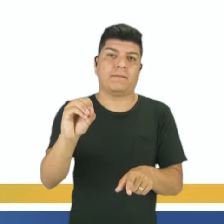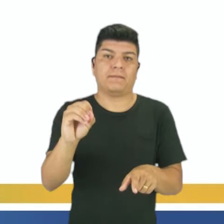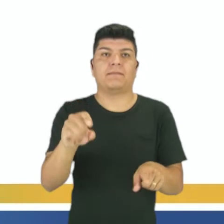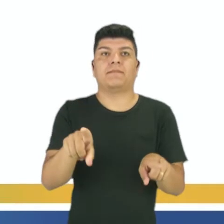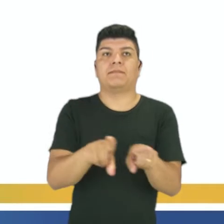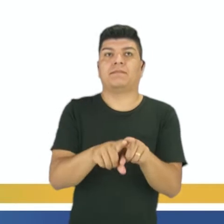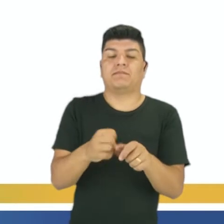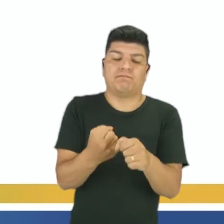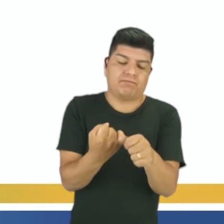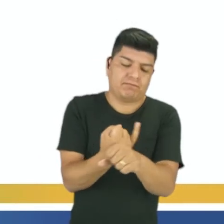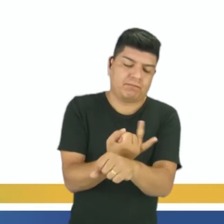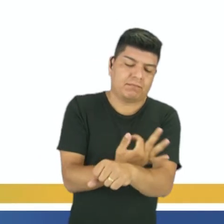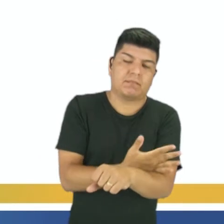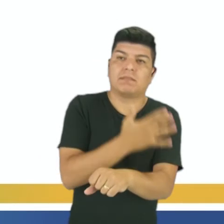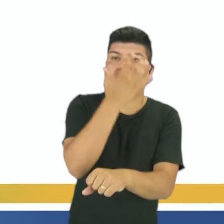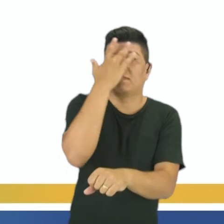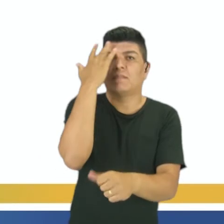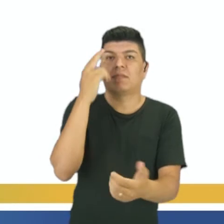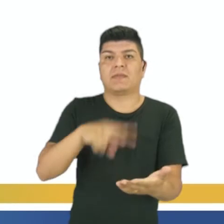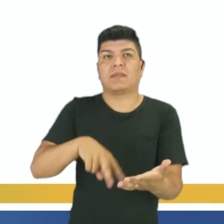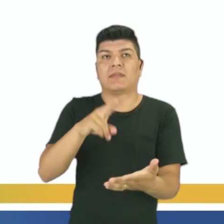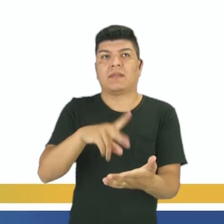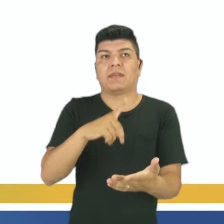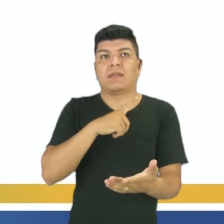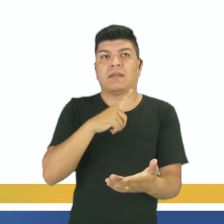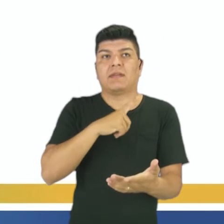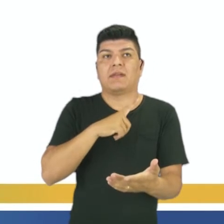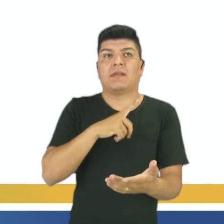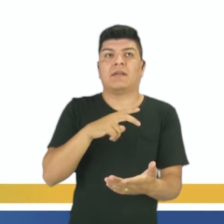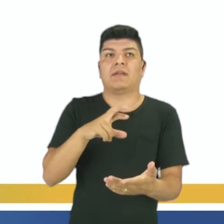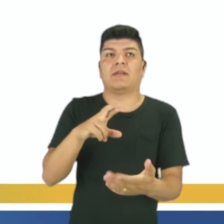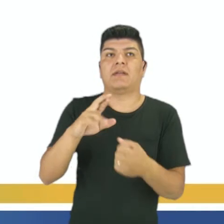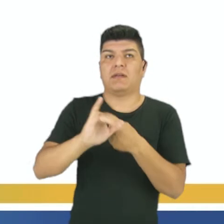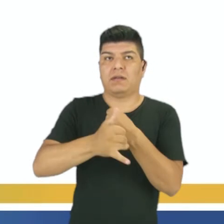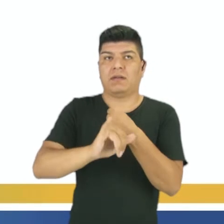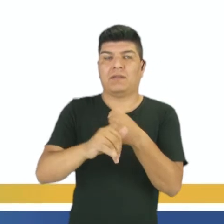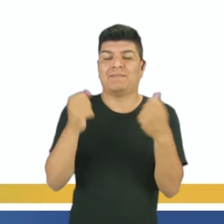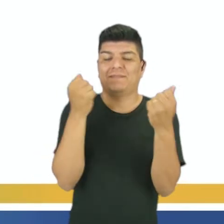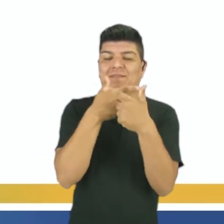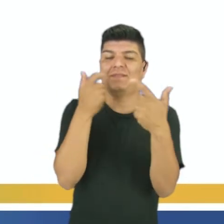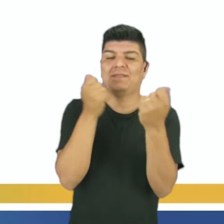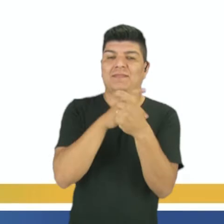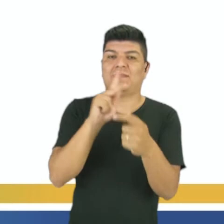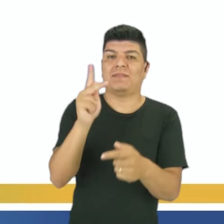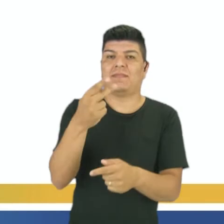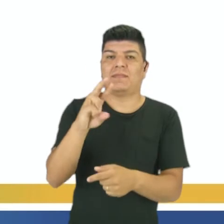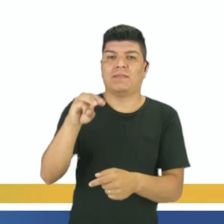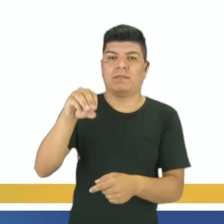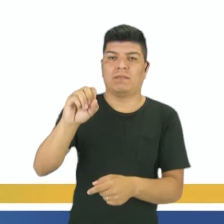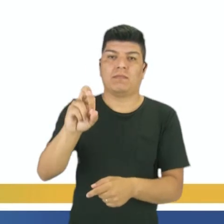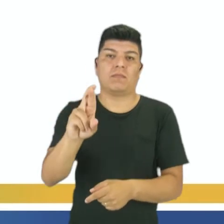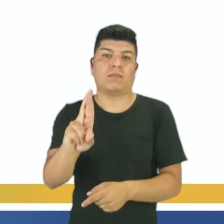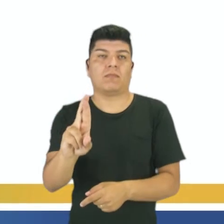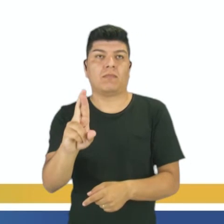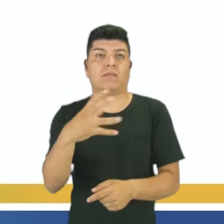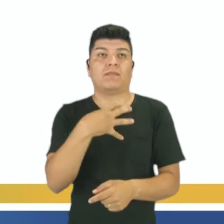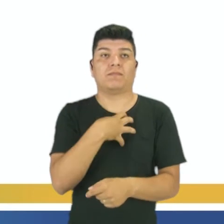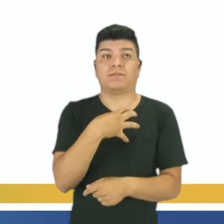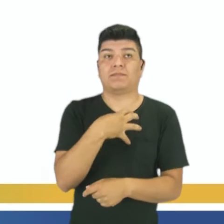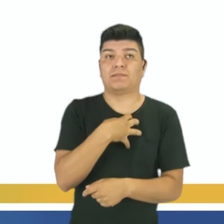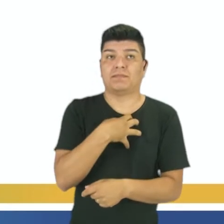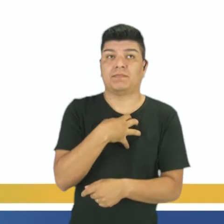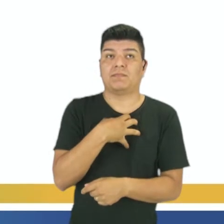intenção de emocionar o leitor. Nós temos a crônica de humor, o nome já está dizendo, né? Provoca